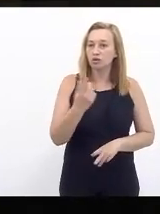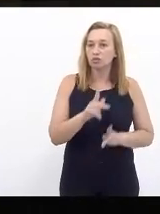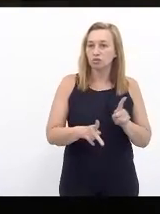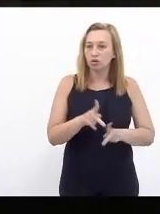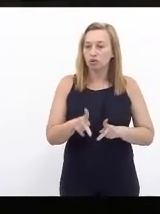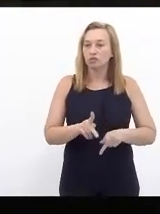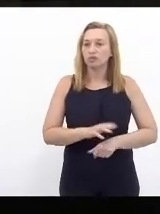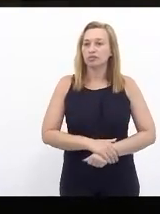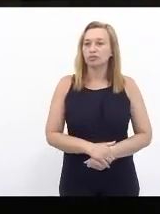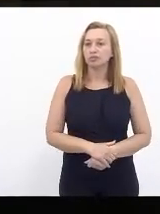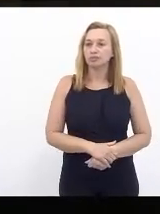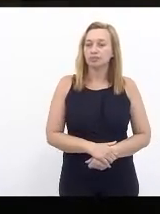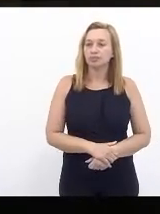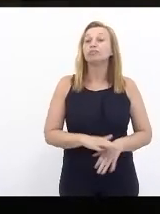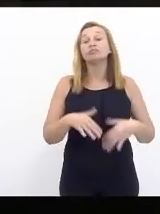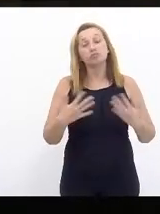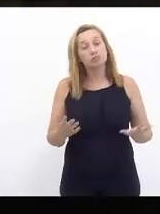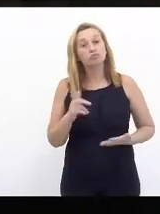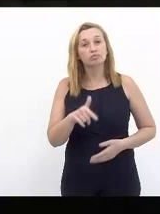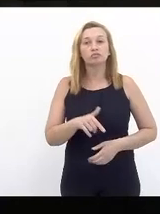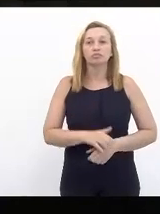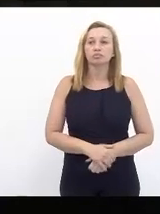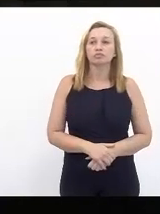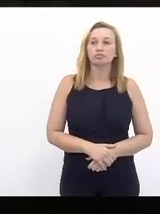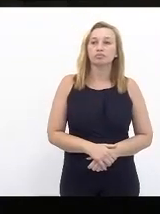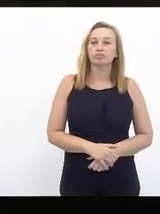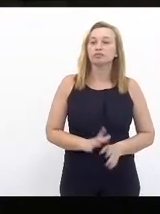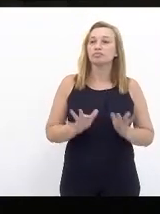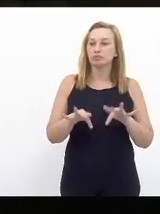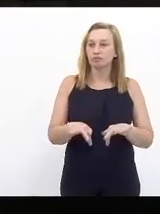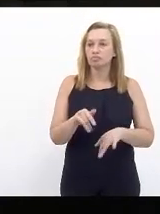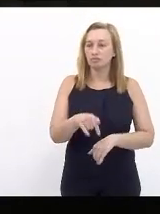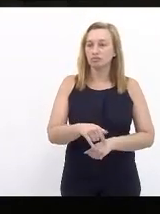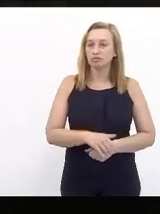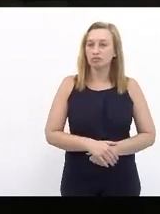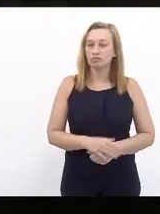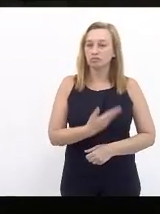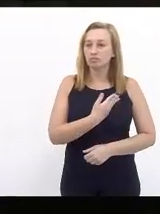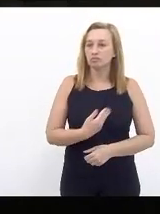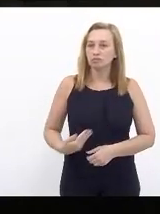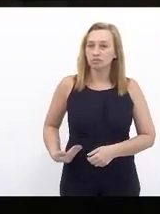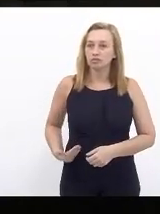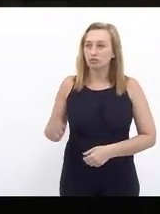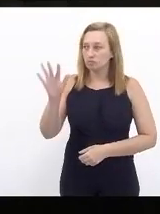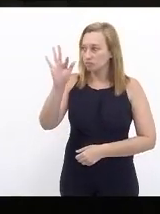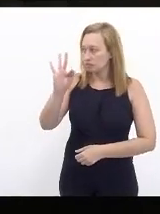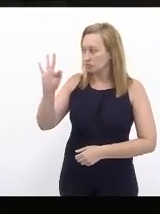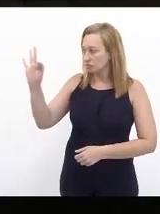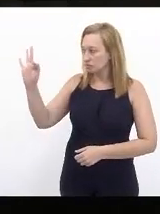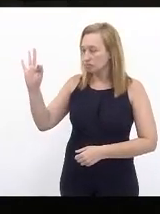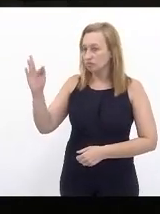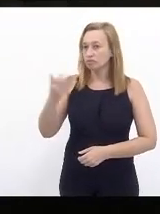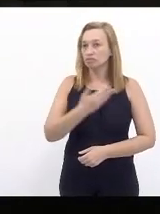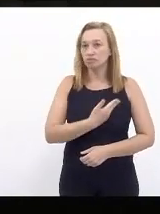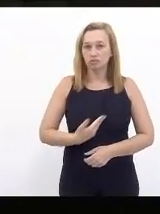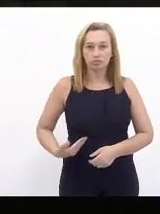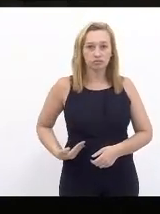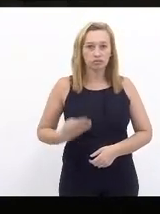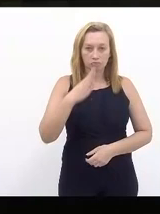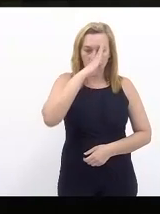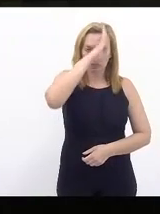população. Então é isso. Quero terminar aqui. O governo federal, o governo